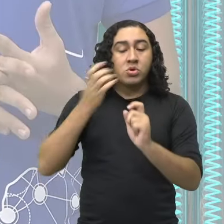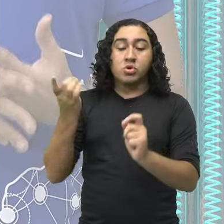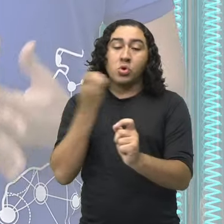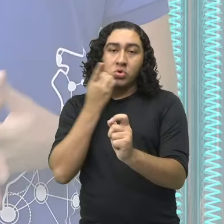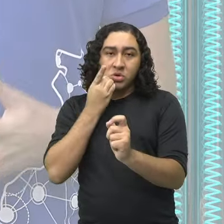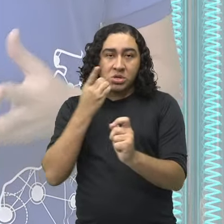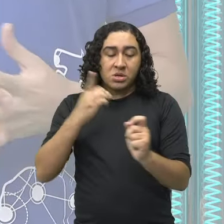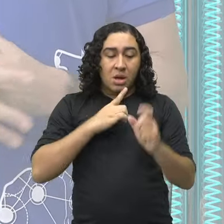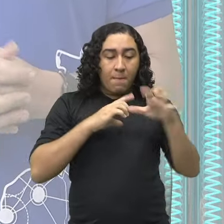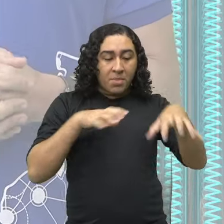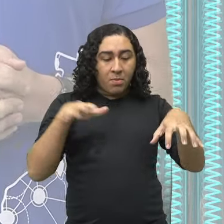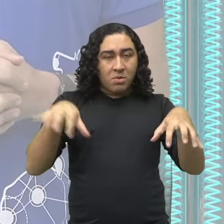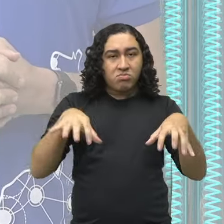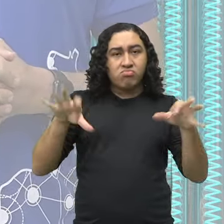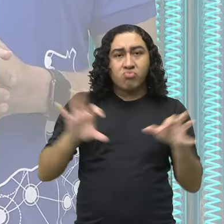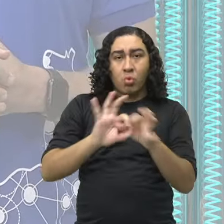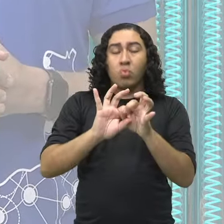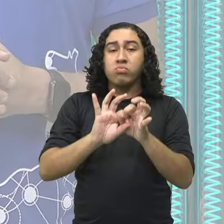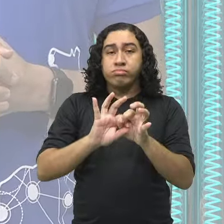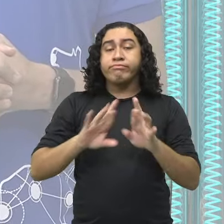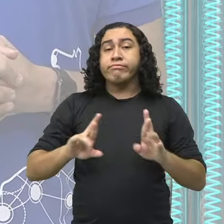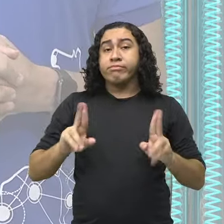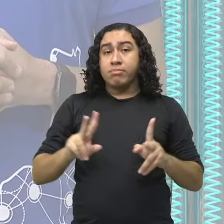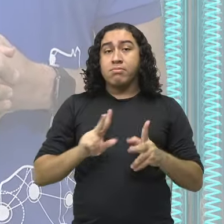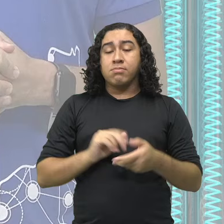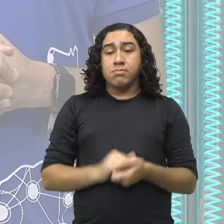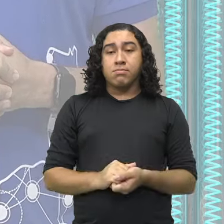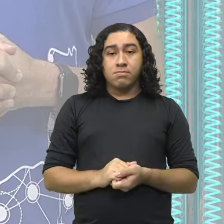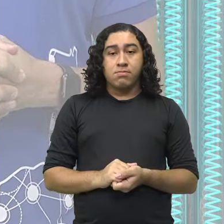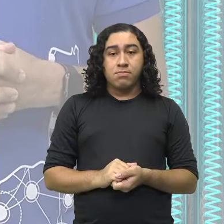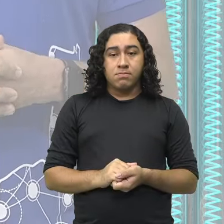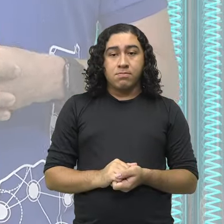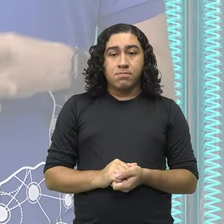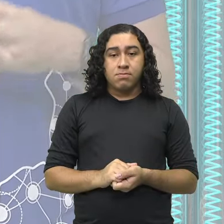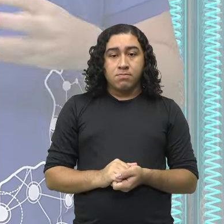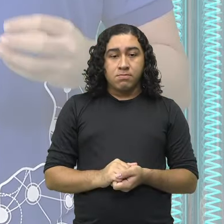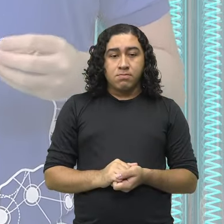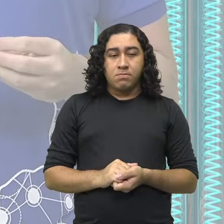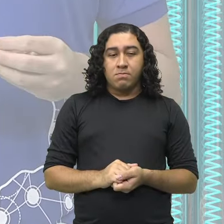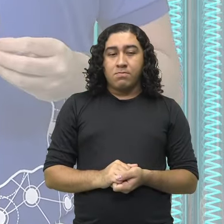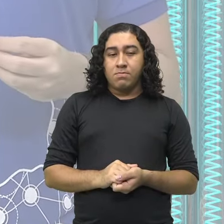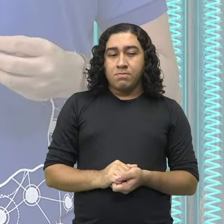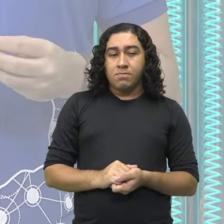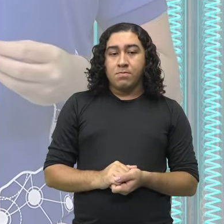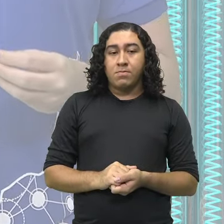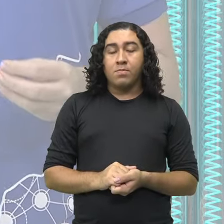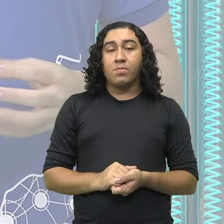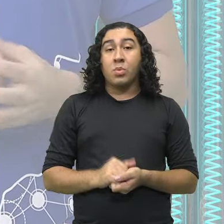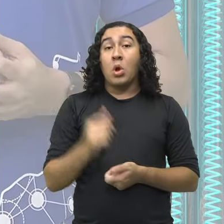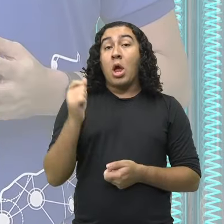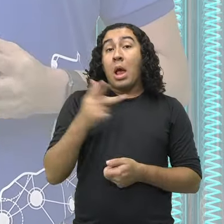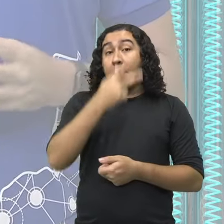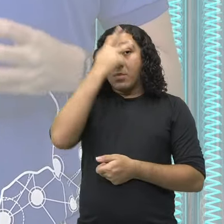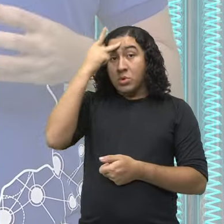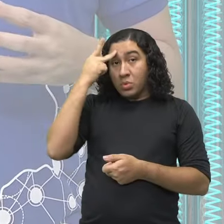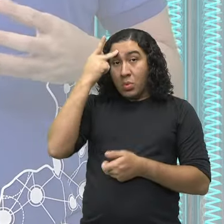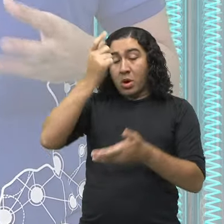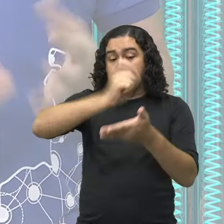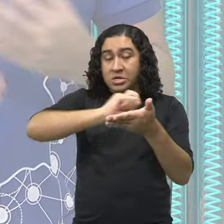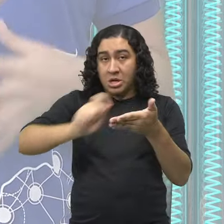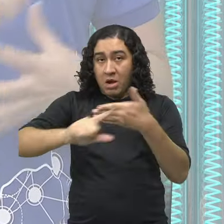e acontecimentos de relevância mundial, tá? Então, o humorista, ele tem aí, né,